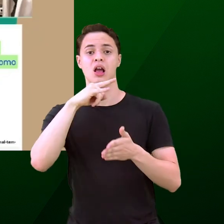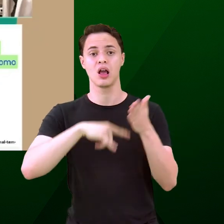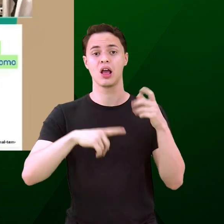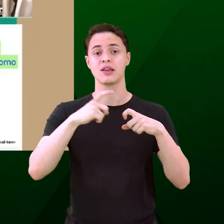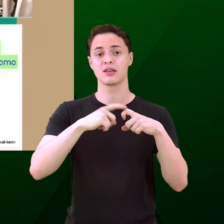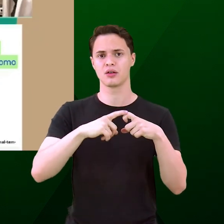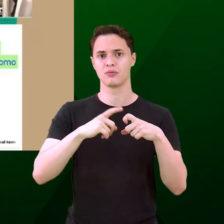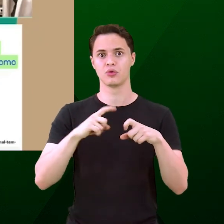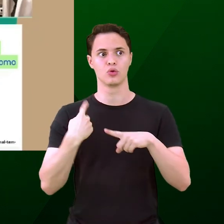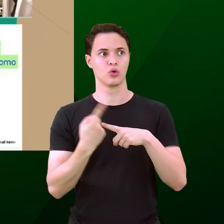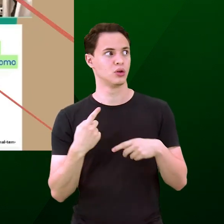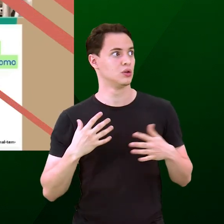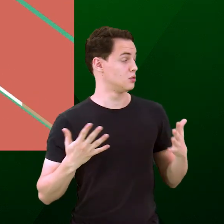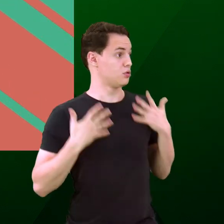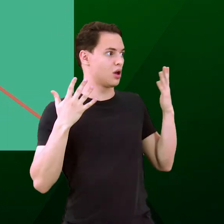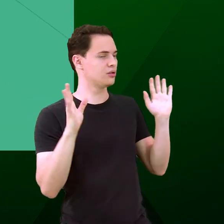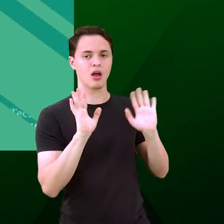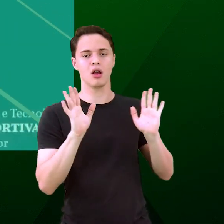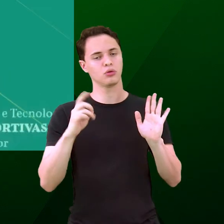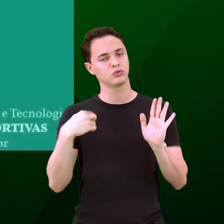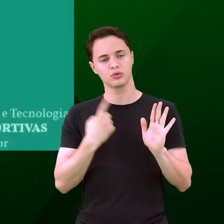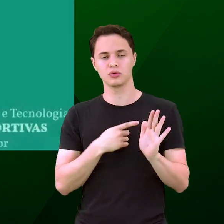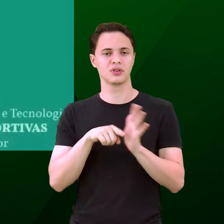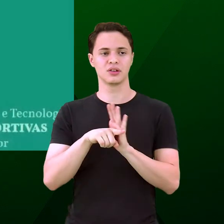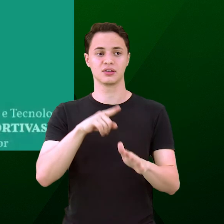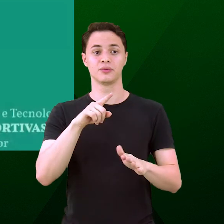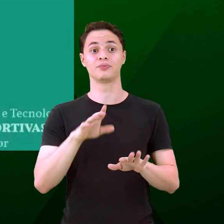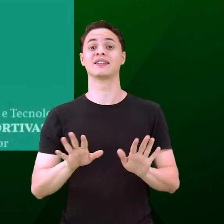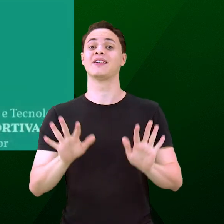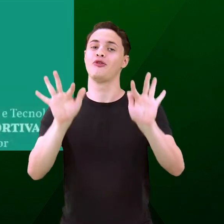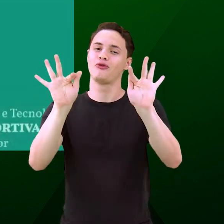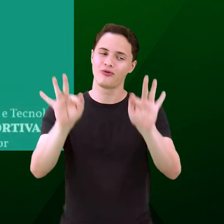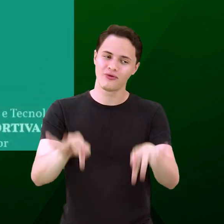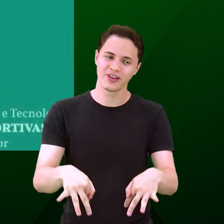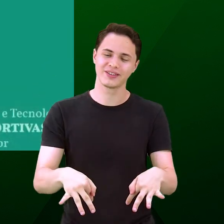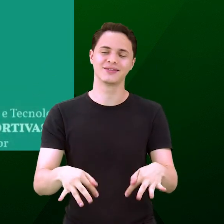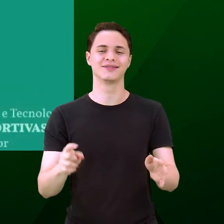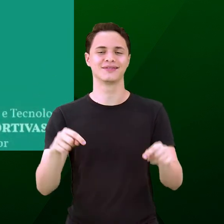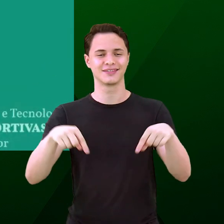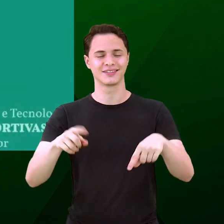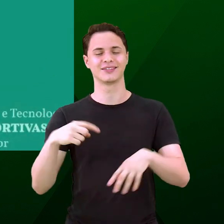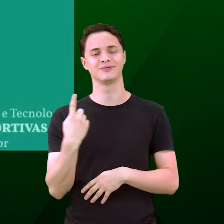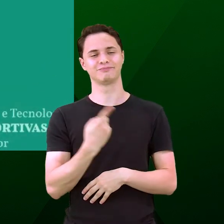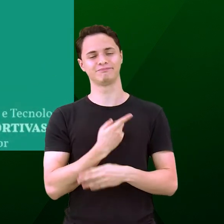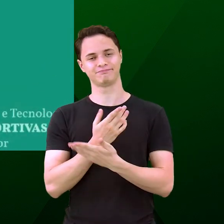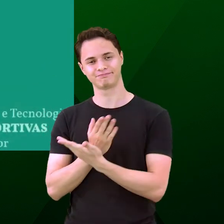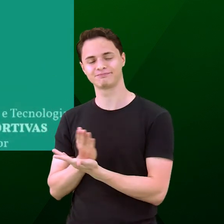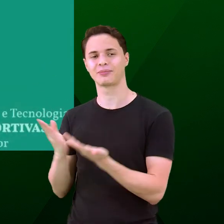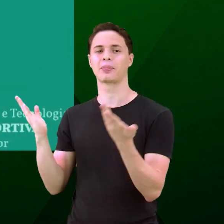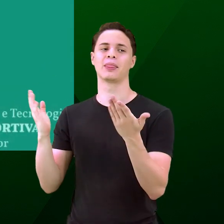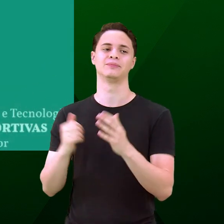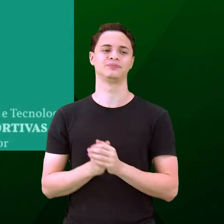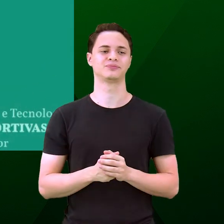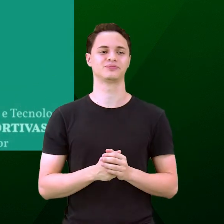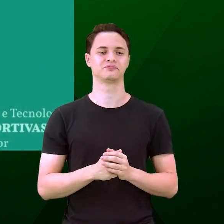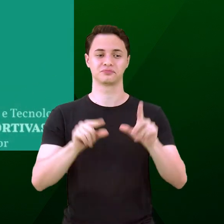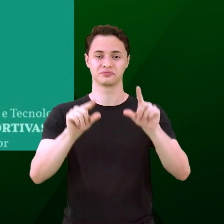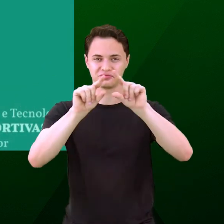entrar em detalhes aqui porque a gente está já num tempo bem avançado, vocês devem estar cansados de me ouvir, tá? Mas a técnica de corrida é um